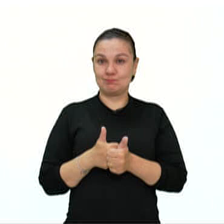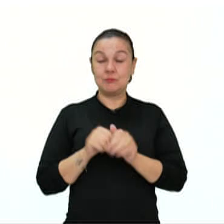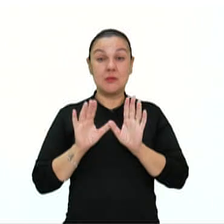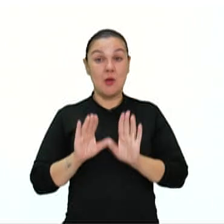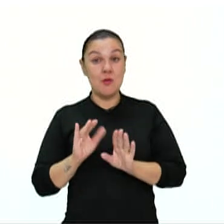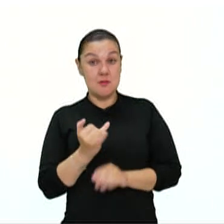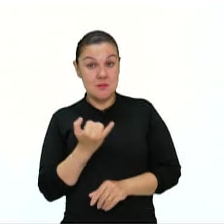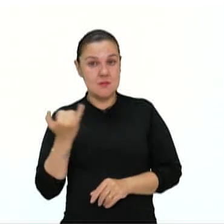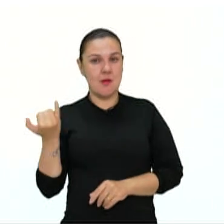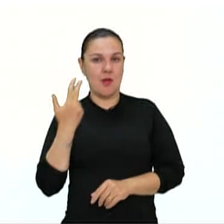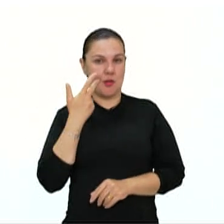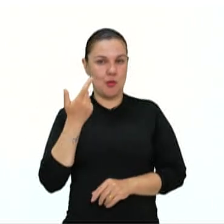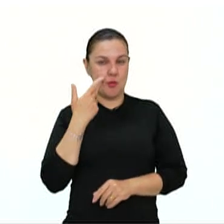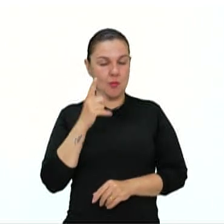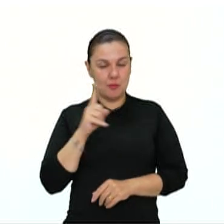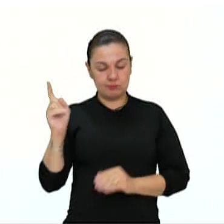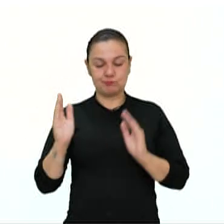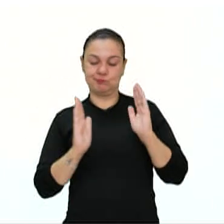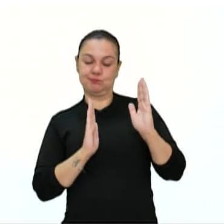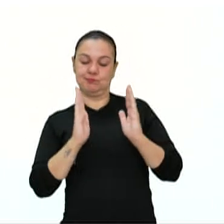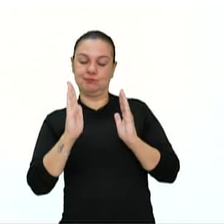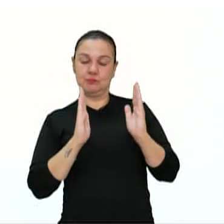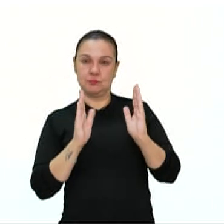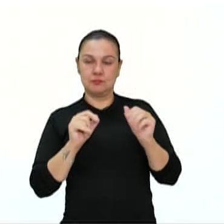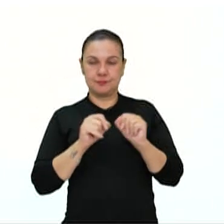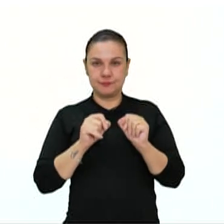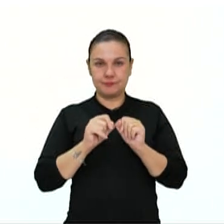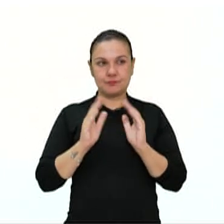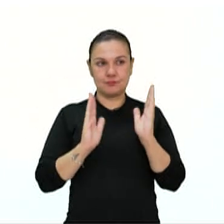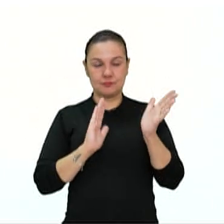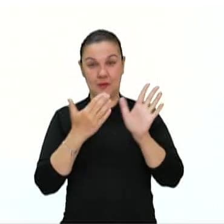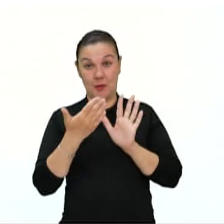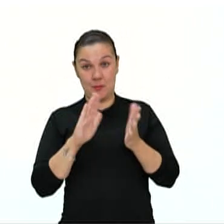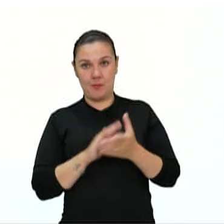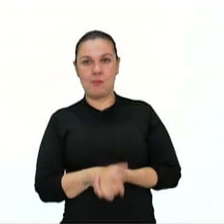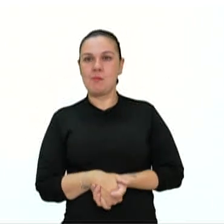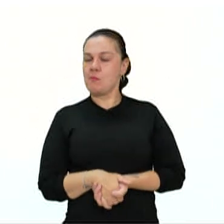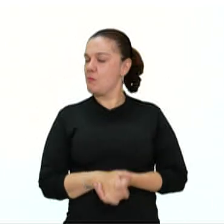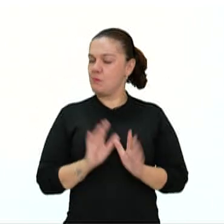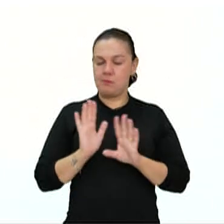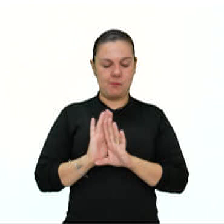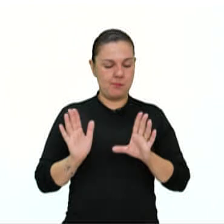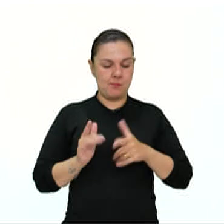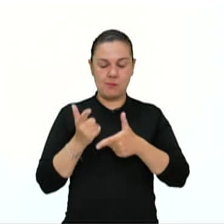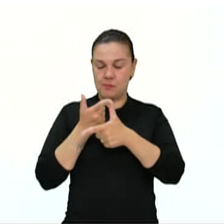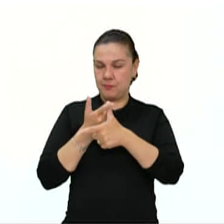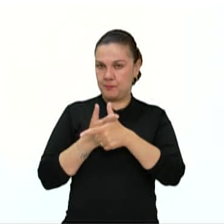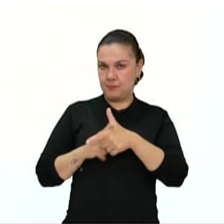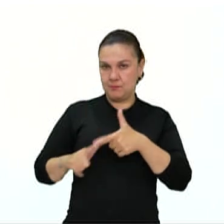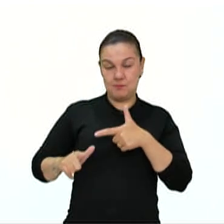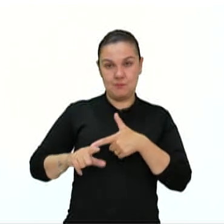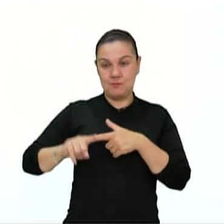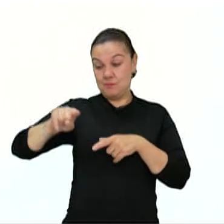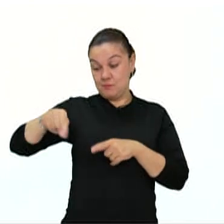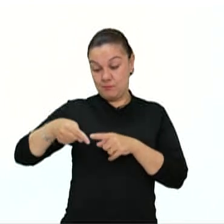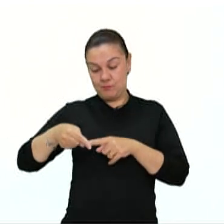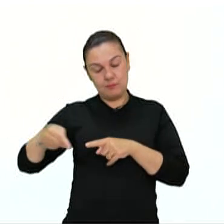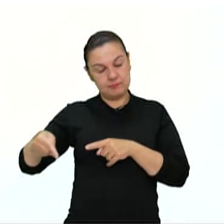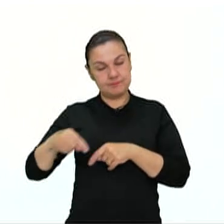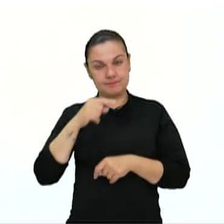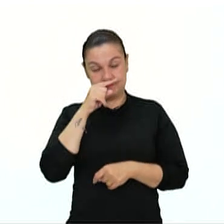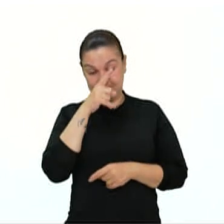é muito comum em média, tá? Às vezes eu tenho que fazer uma aproximação. A conta de dividir não dá um número